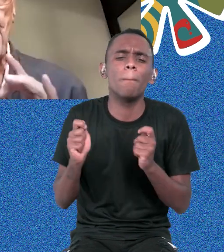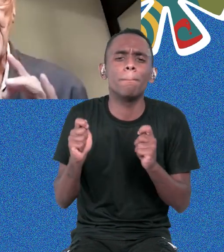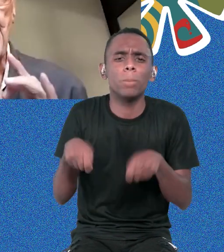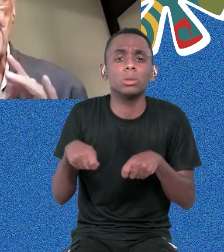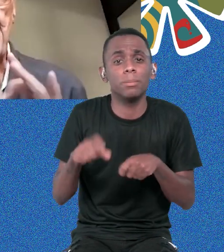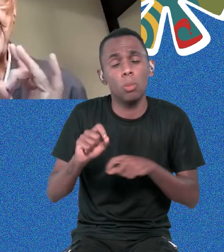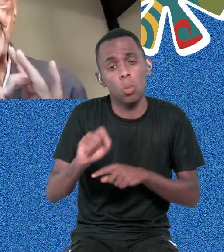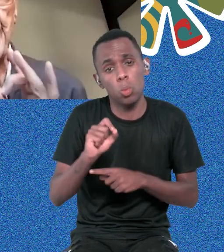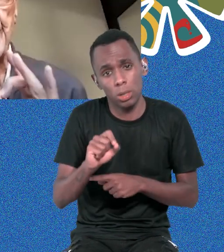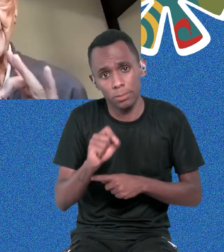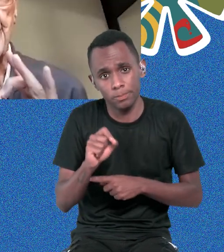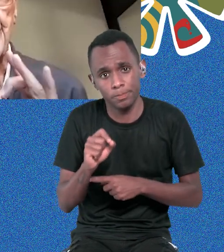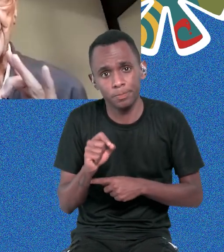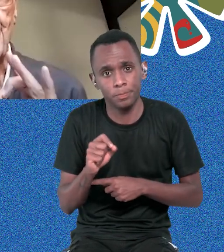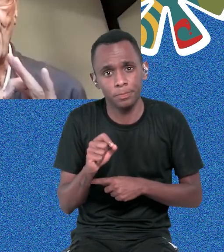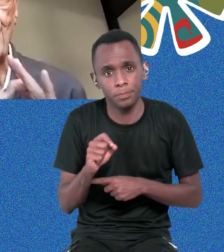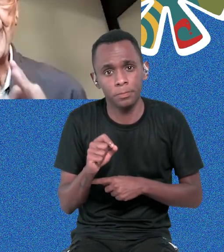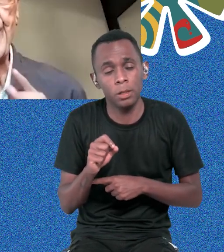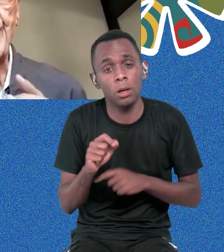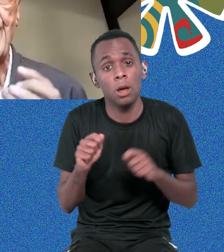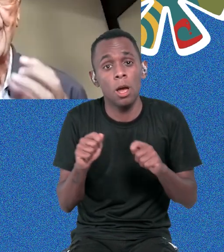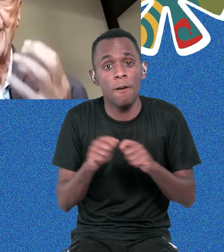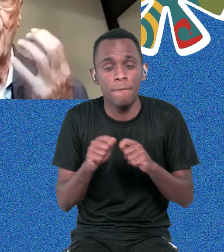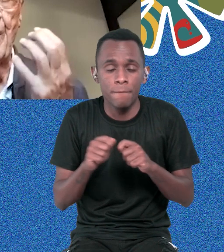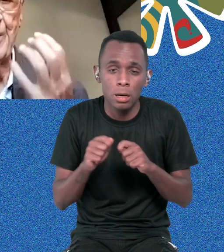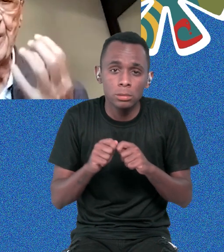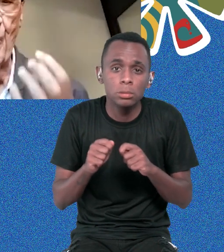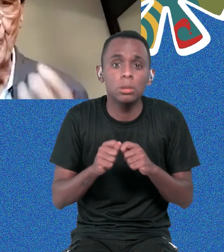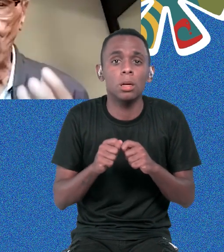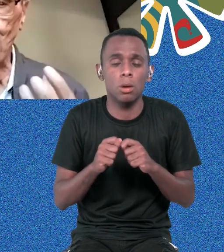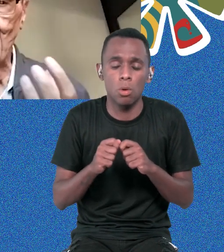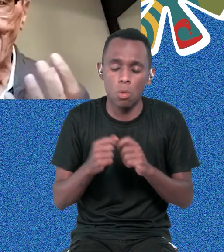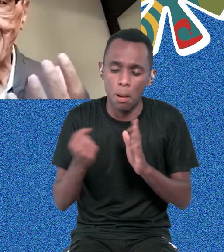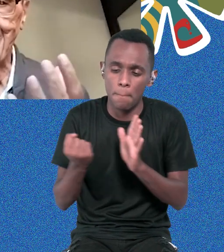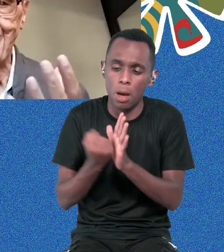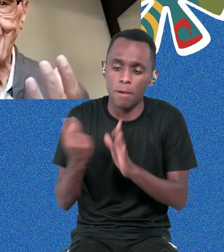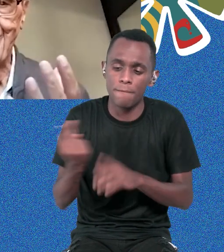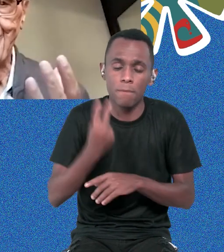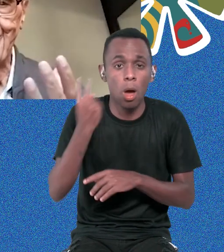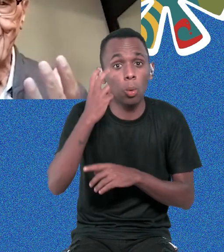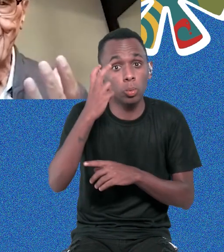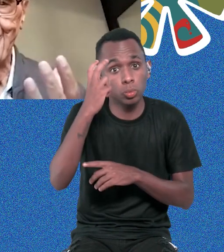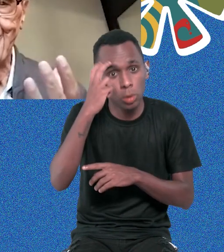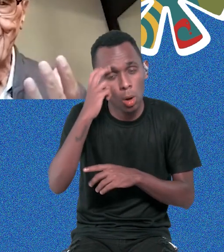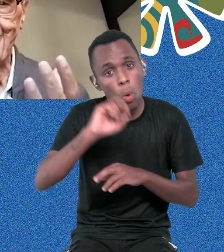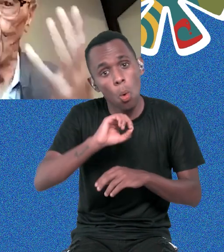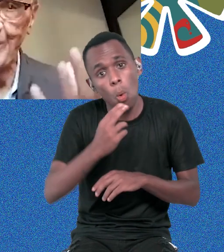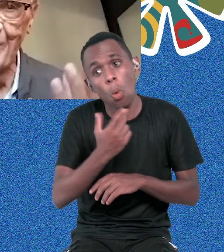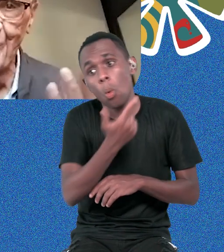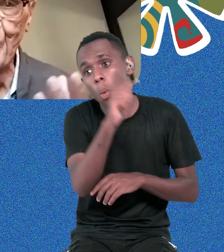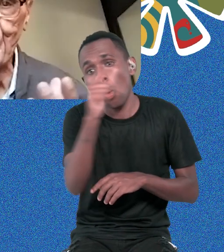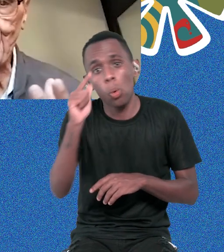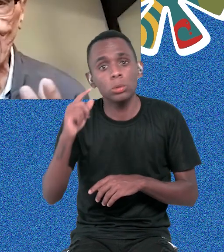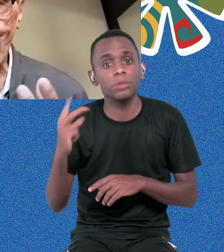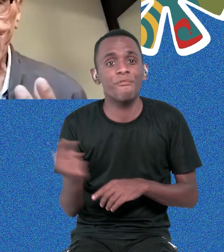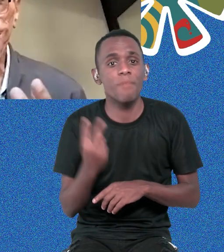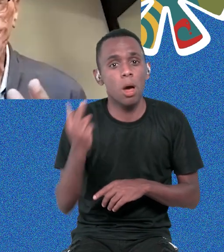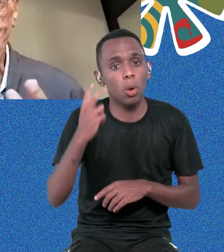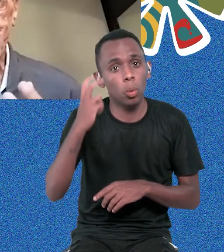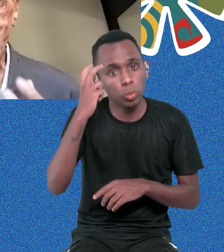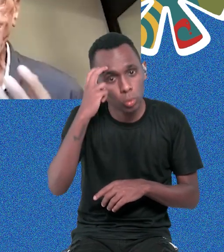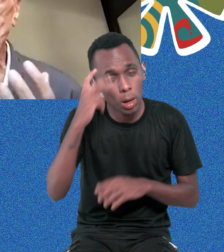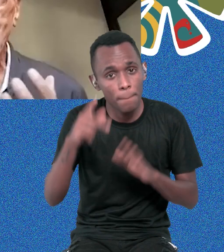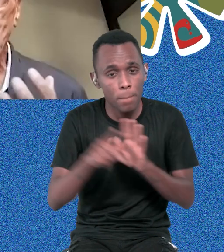possível fazer com que o patrimônio cultural, outros patrimônios